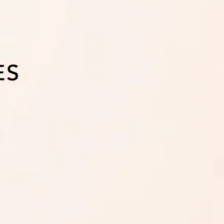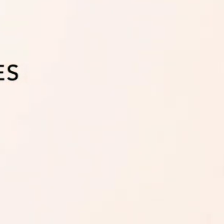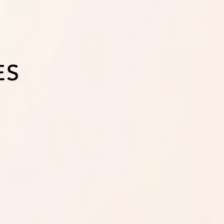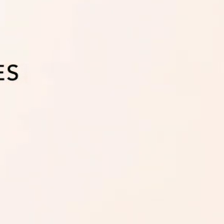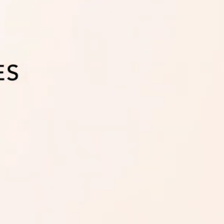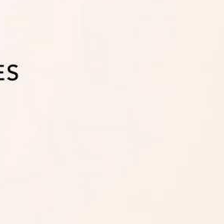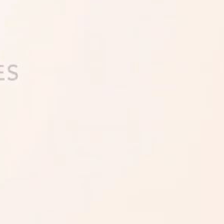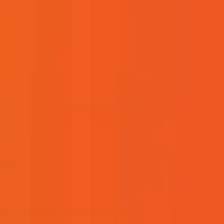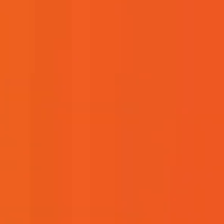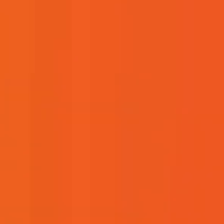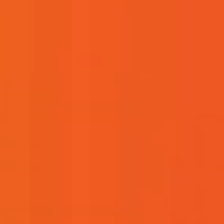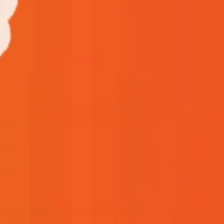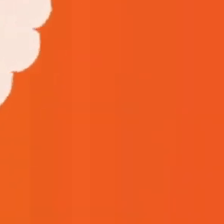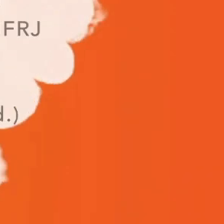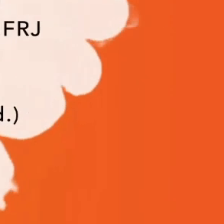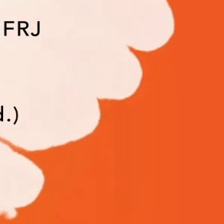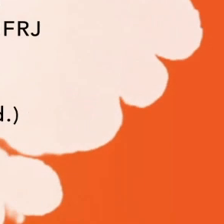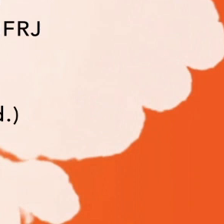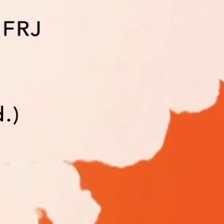aí